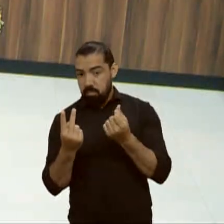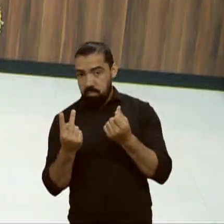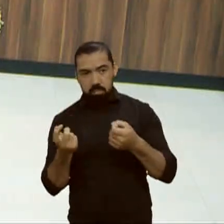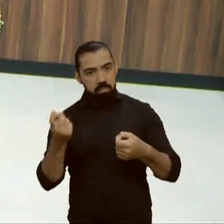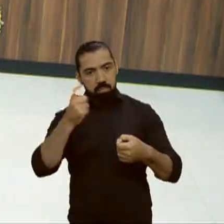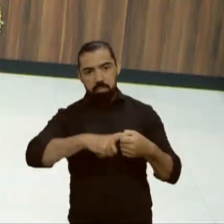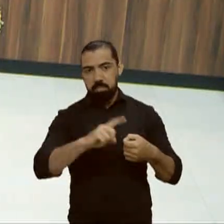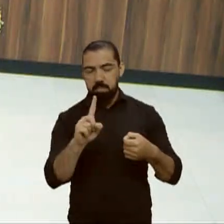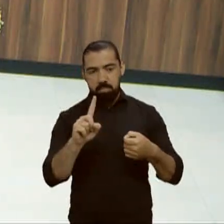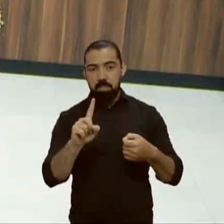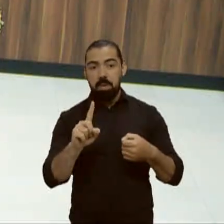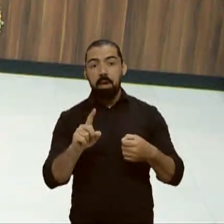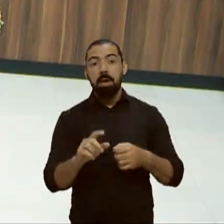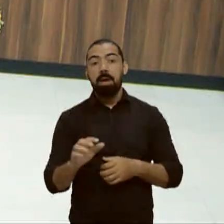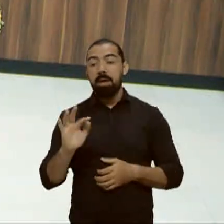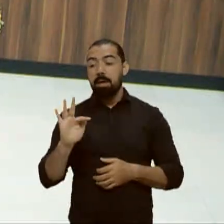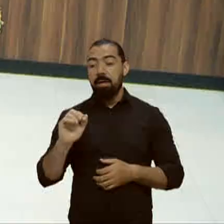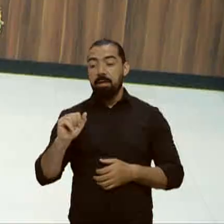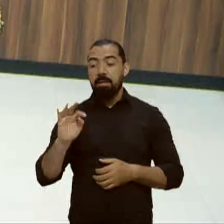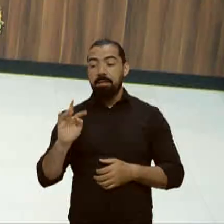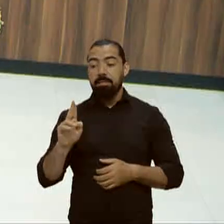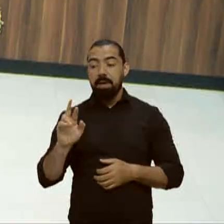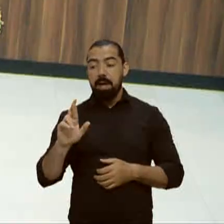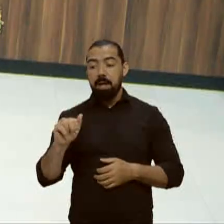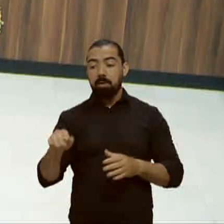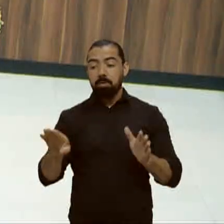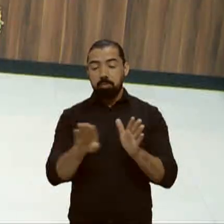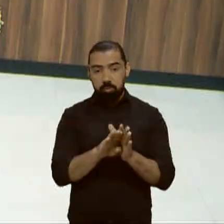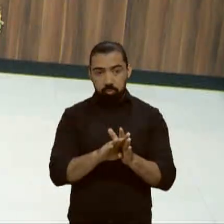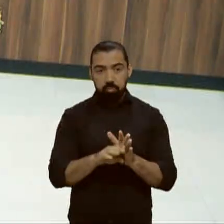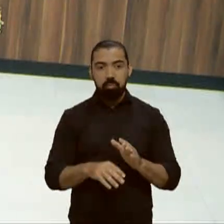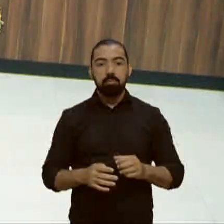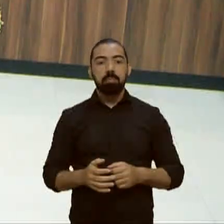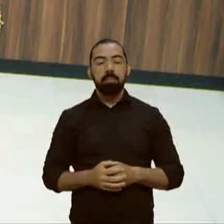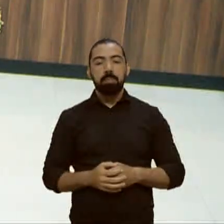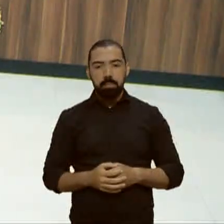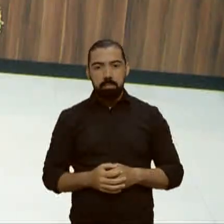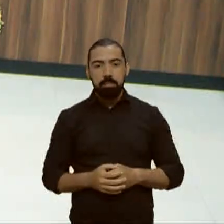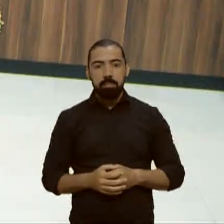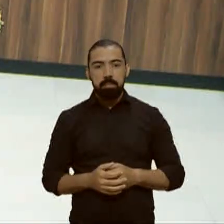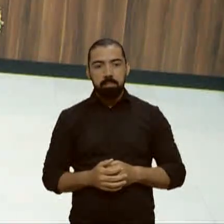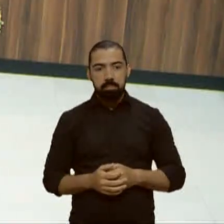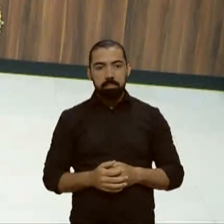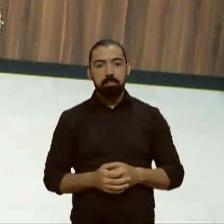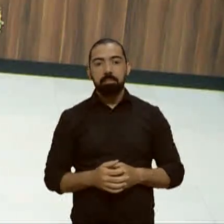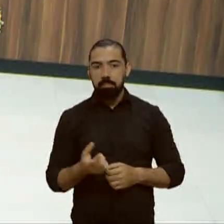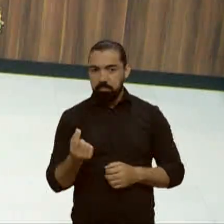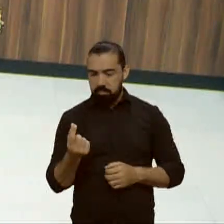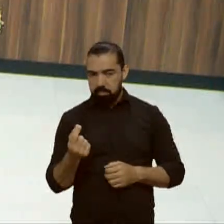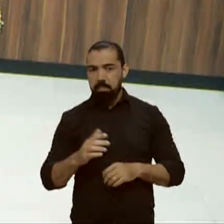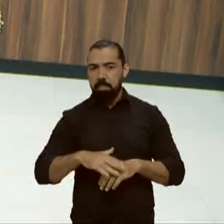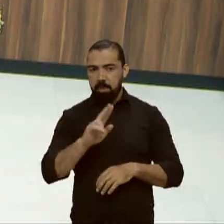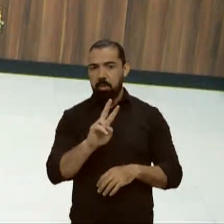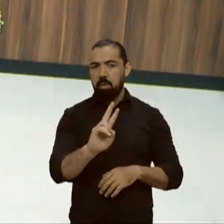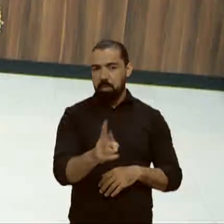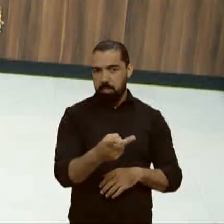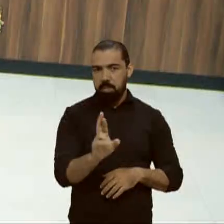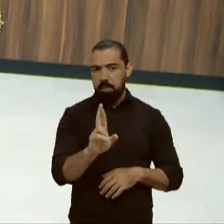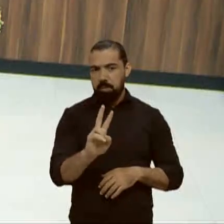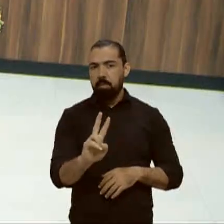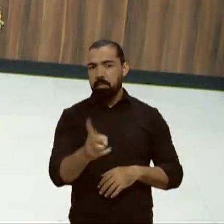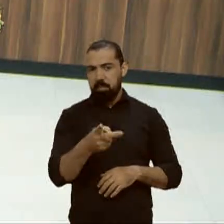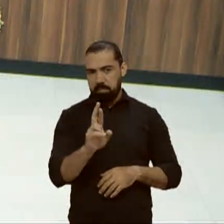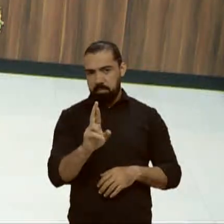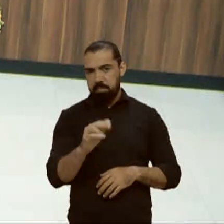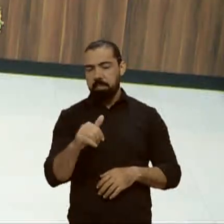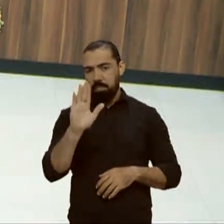cartão e a fatura chegou, mesmo sendo estornado. Foi estornado na maquineta, a fatura chegou. Era um valor elevado, mais de R$2.000. E